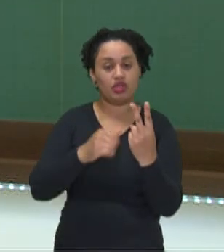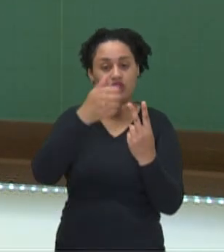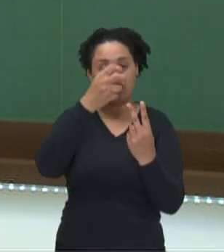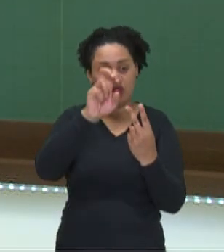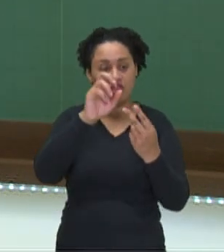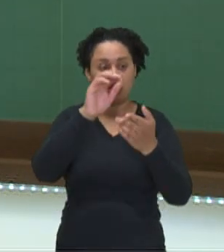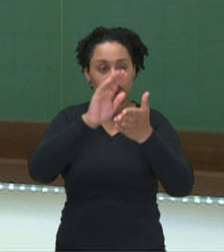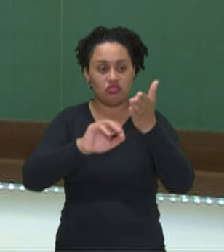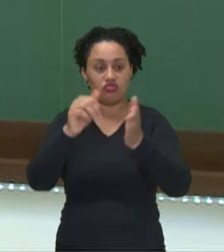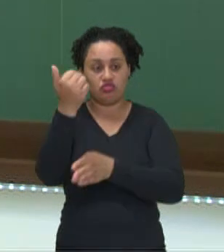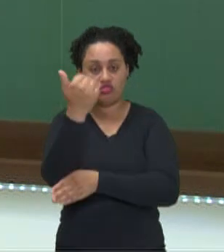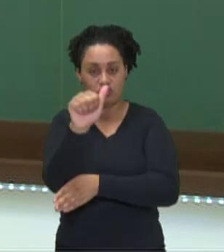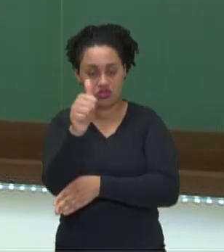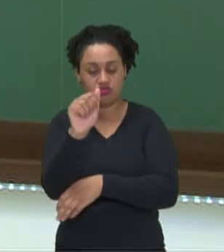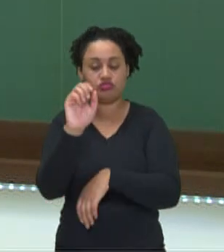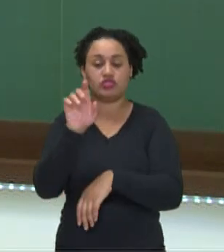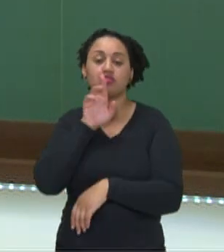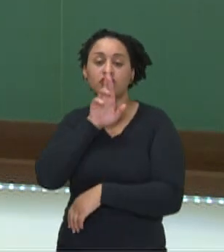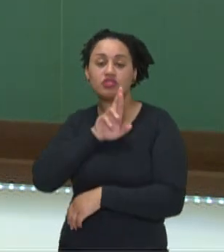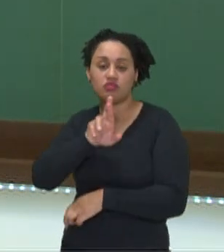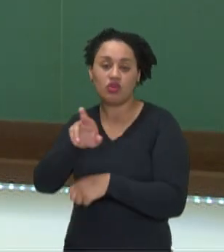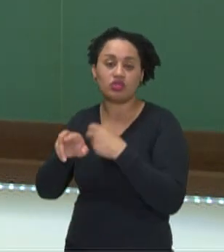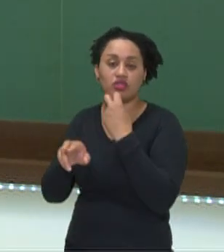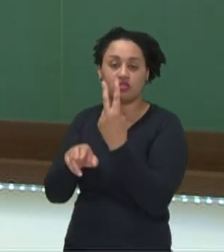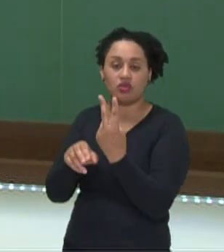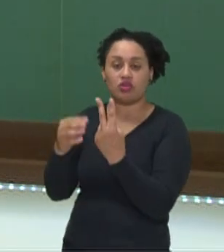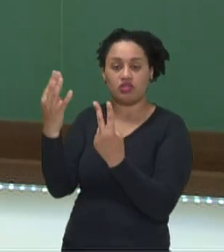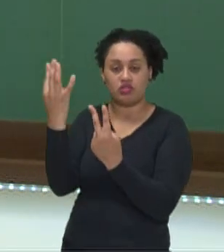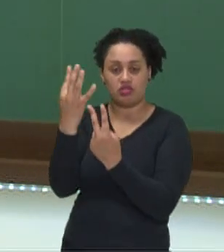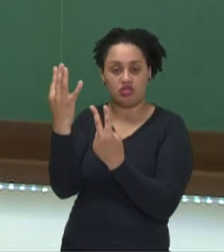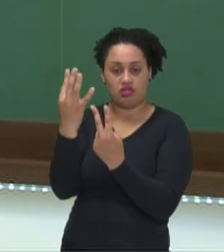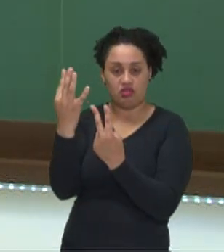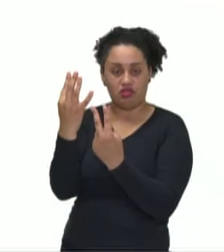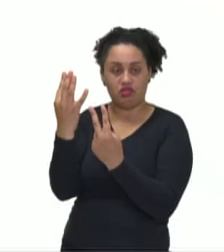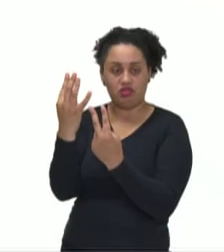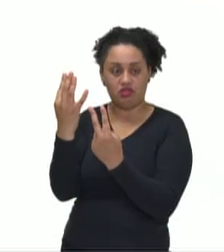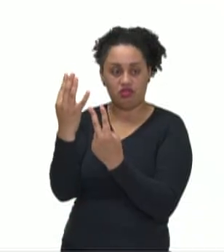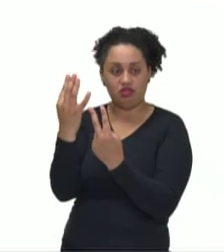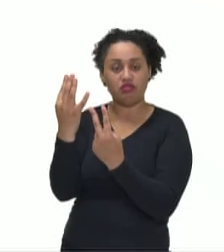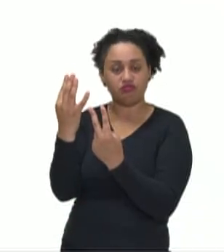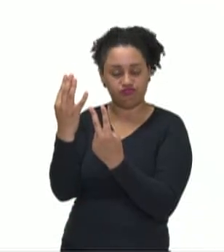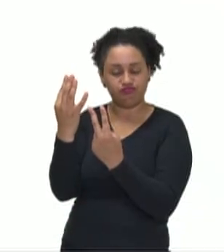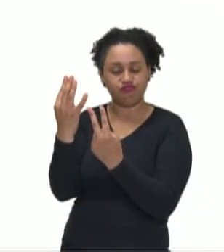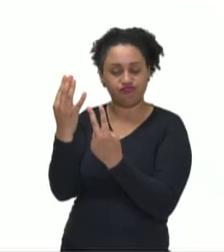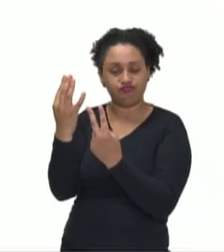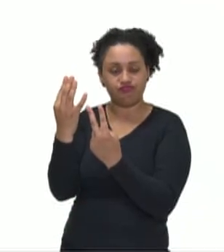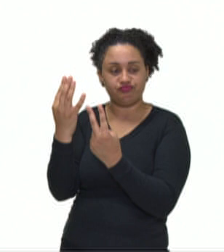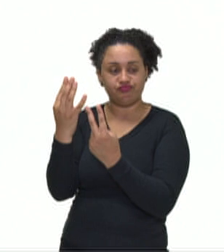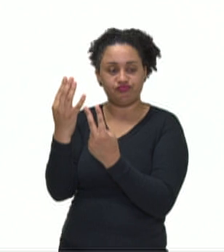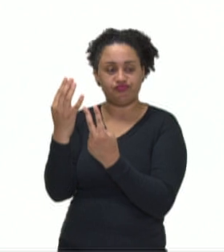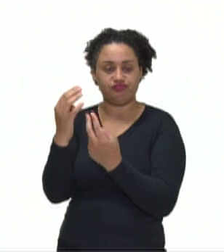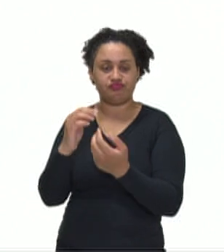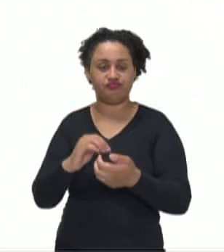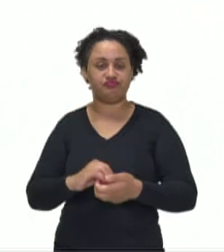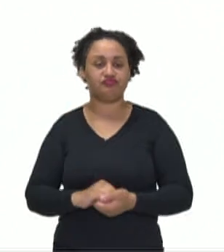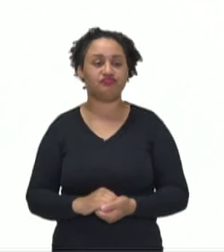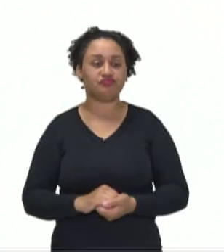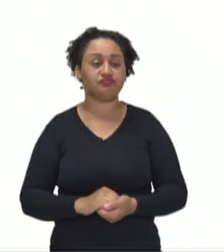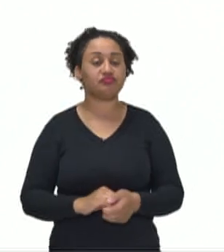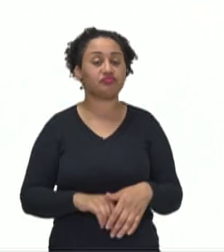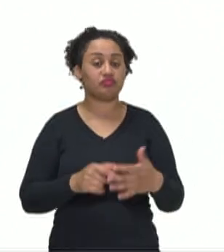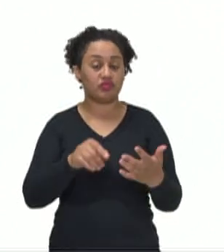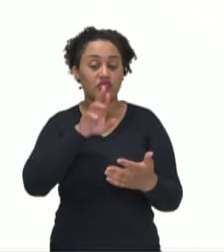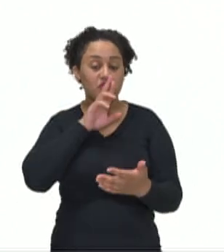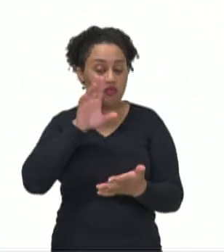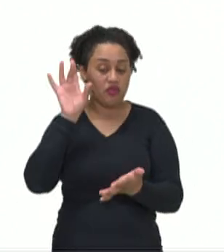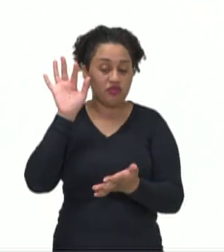e subtraio os expoentes. 2 elevado a 15 menos 11. 15 menos 11, 4. Então,